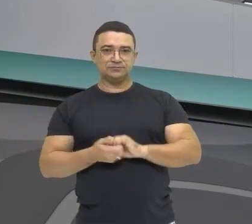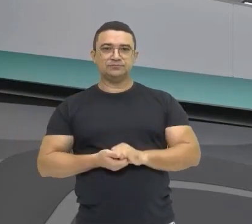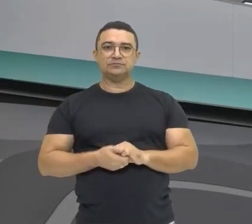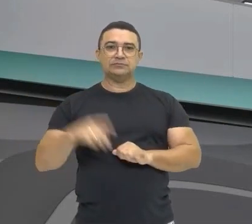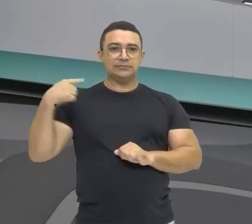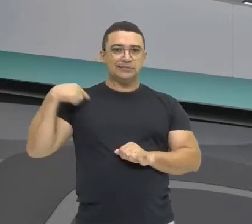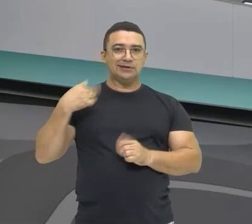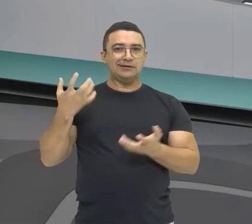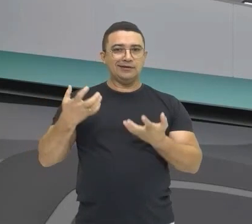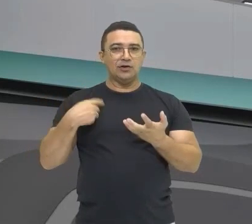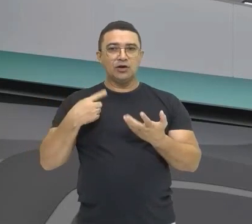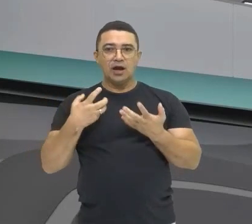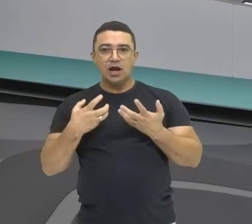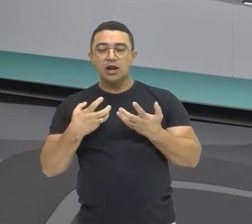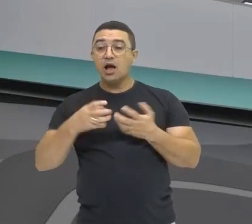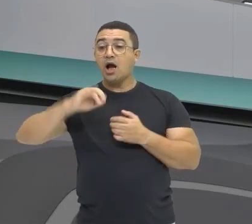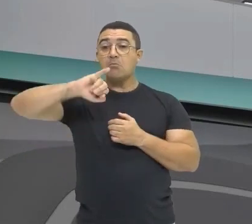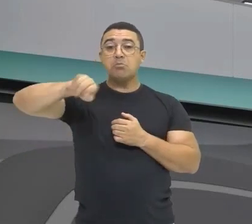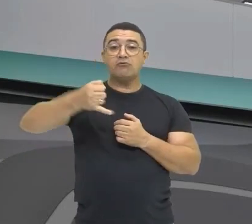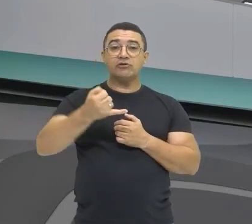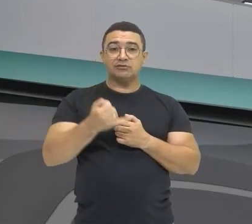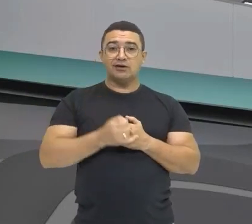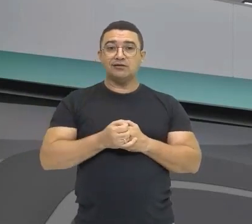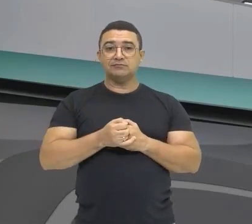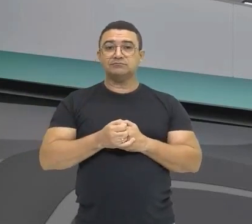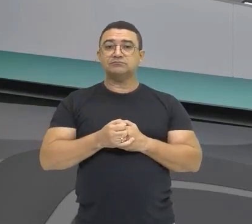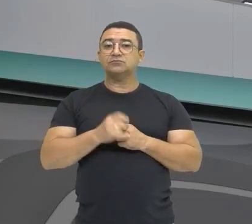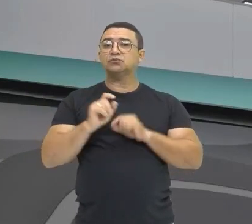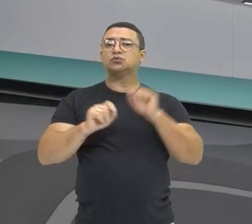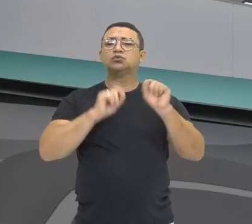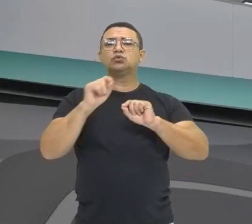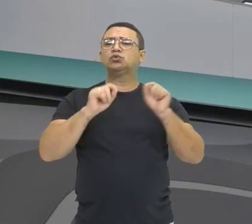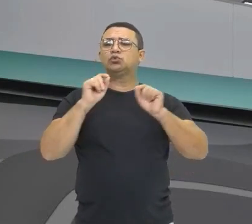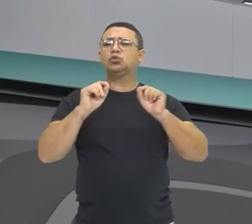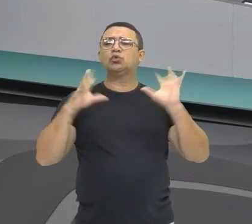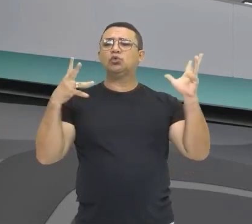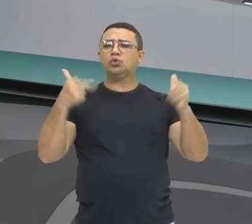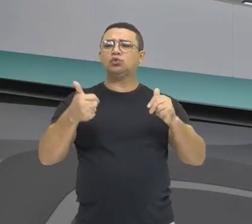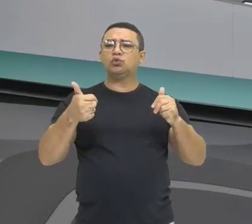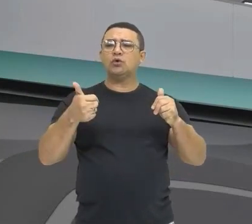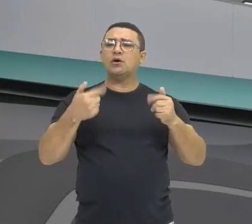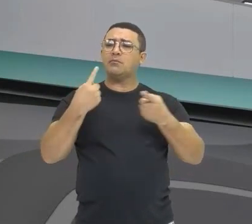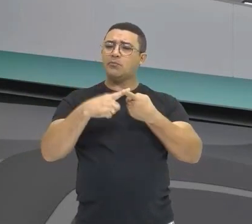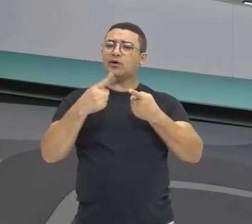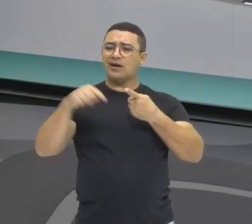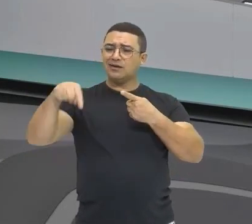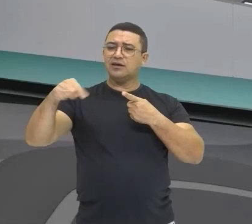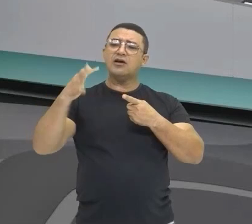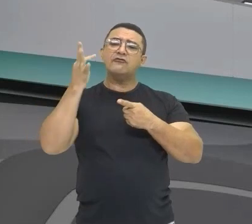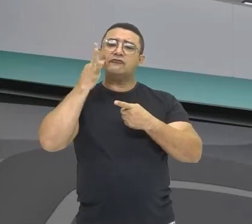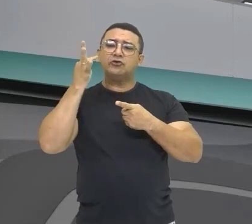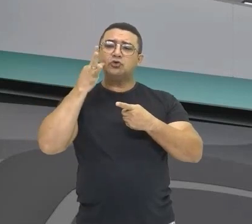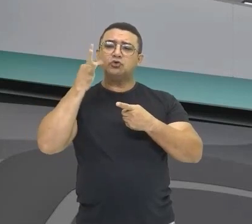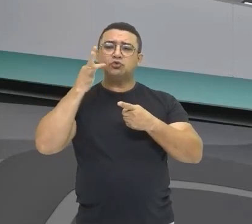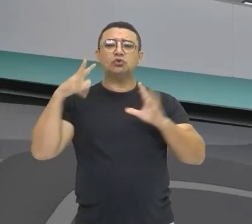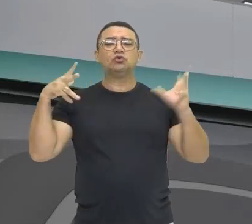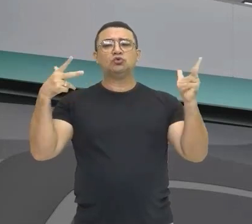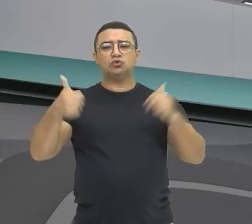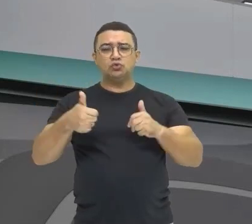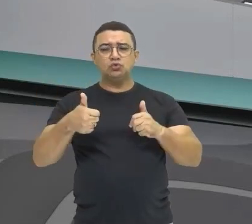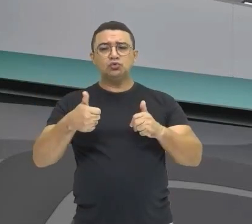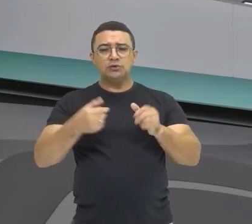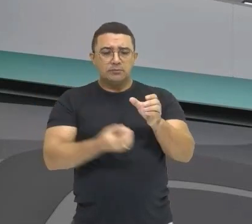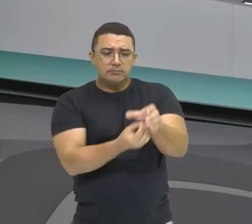que, querendo-a aproveitar, dá-se-á nela tudo por bem das águas que tem. Querendo ela aproveitar, ou seja, o